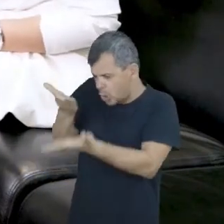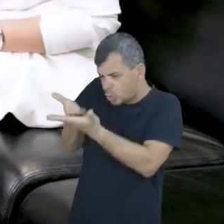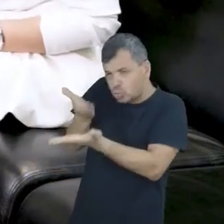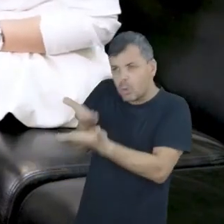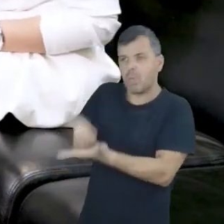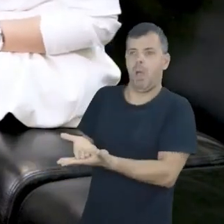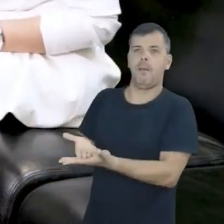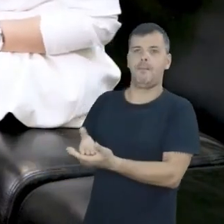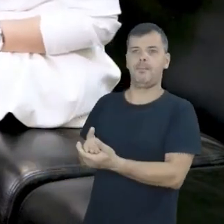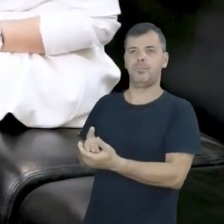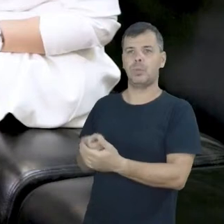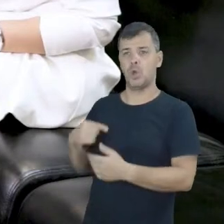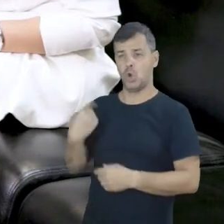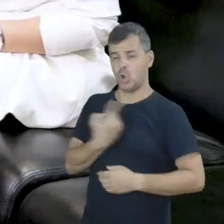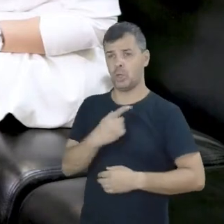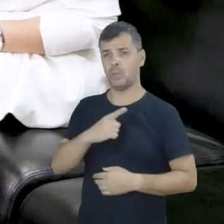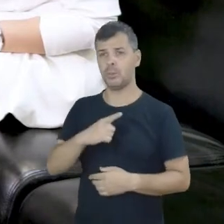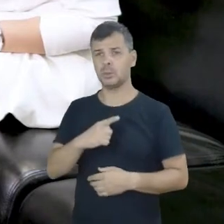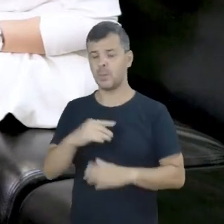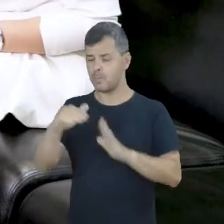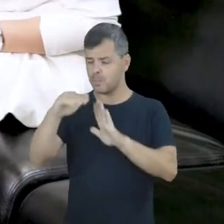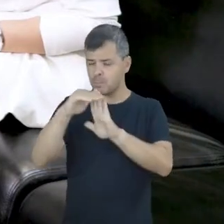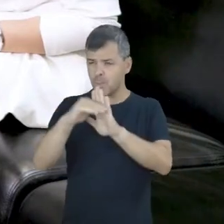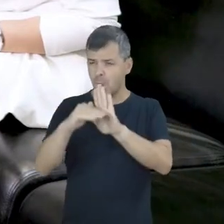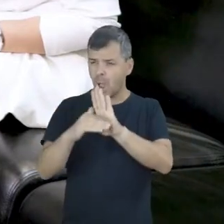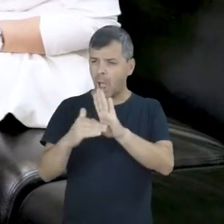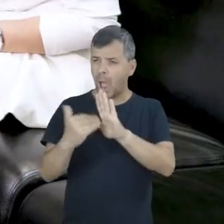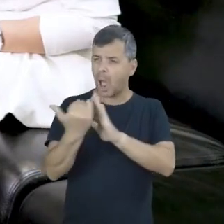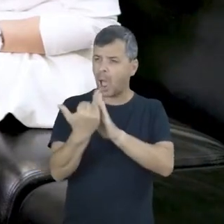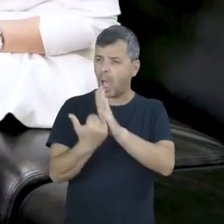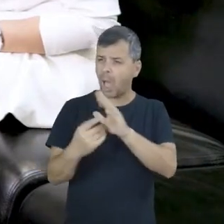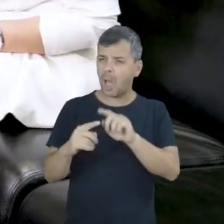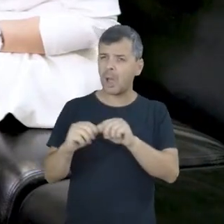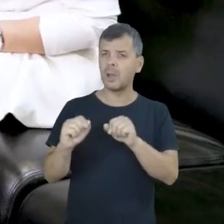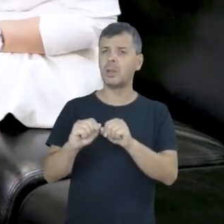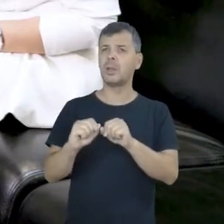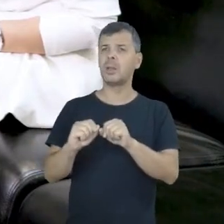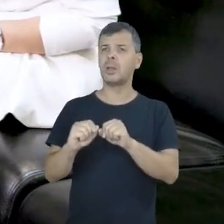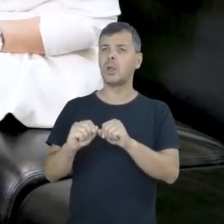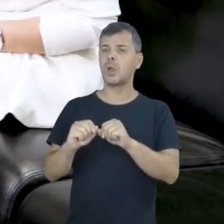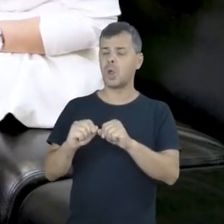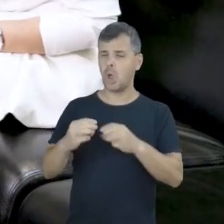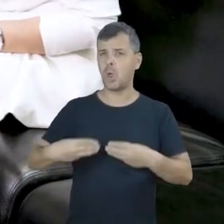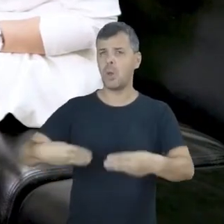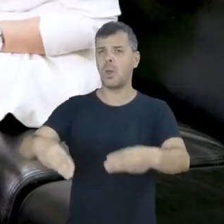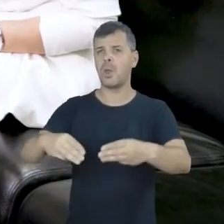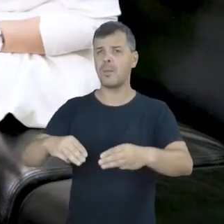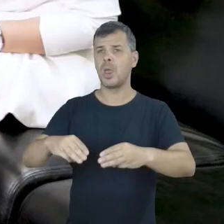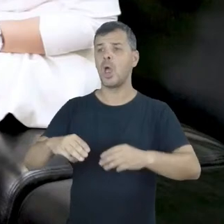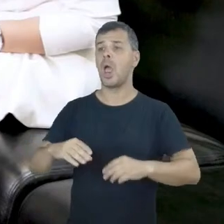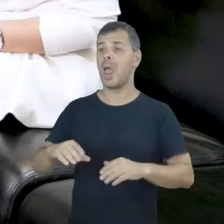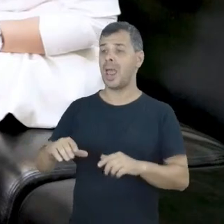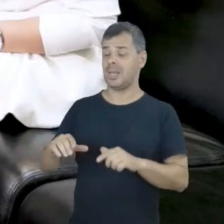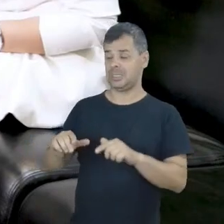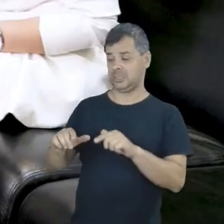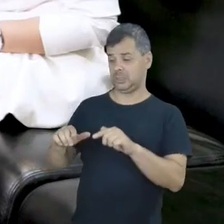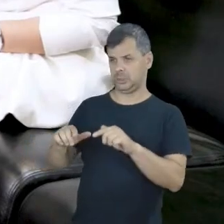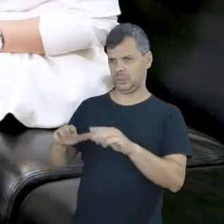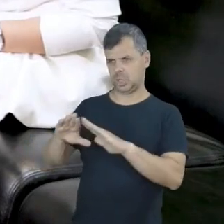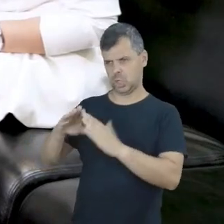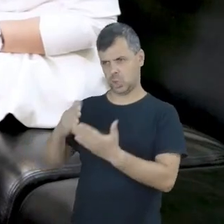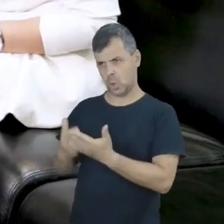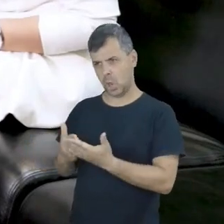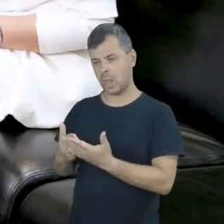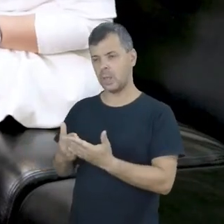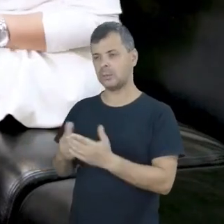estudar. Nós temos programa de oportunidade no Ministério do Trabalho chamado Escola Trabalhador